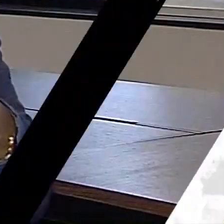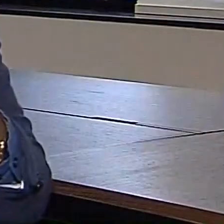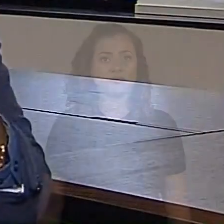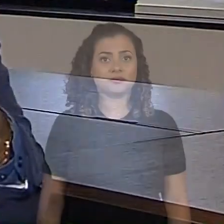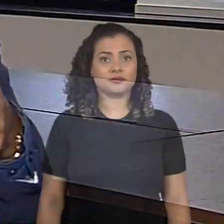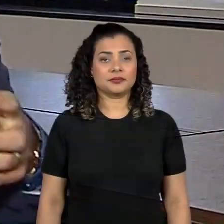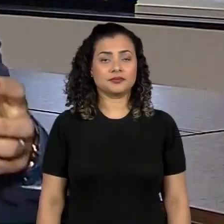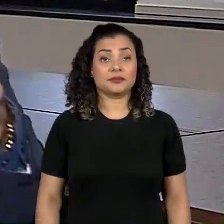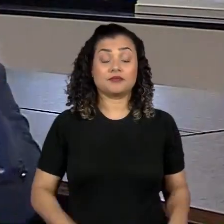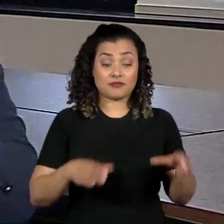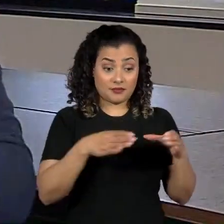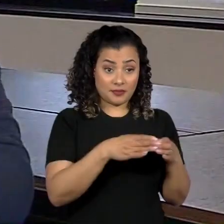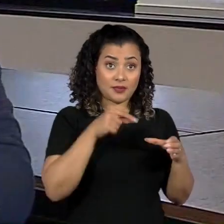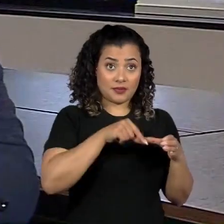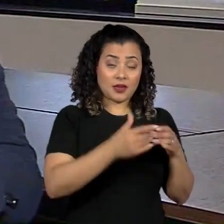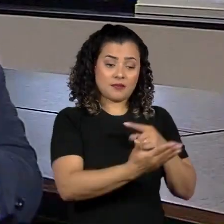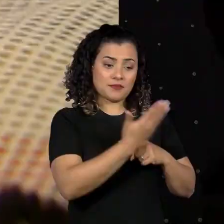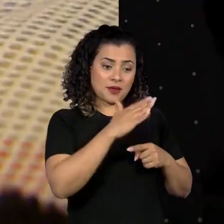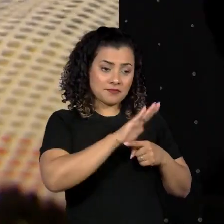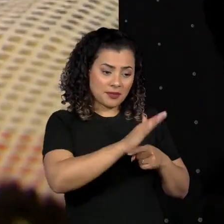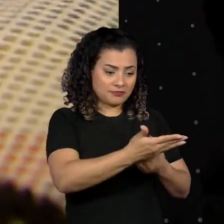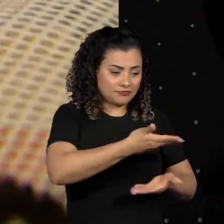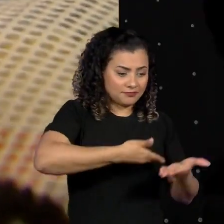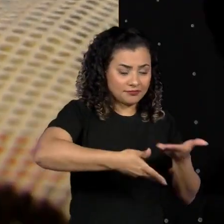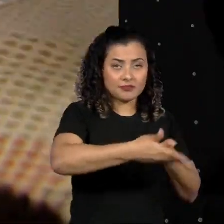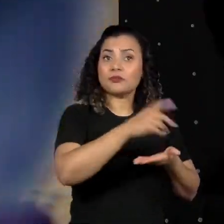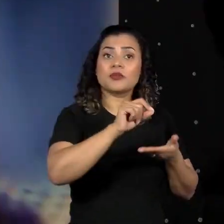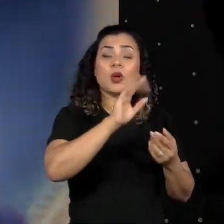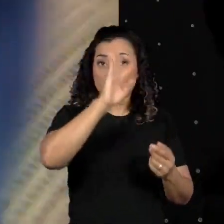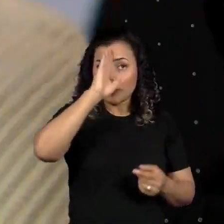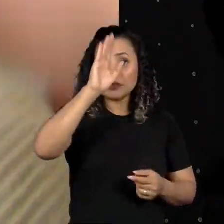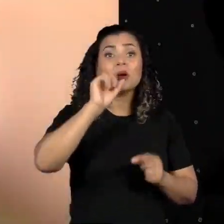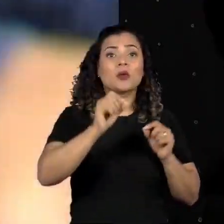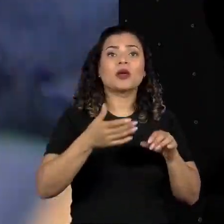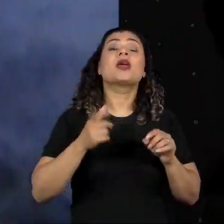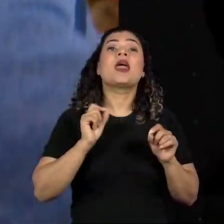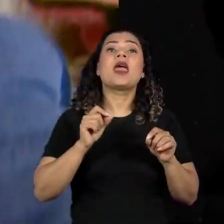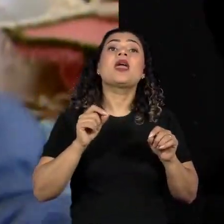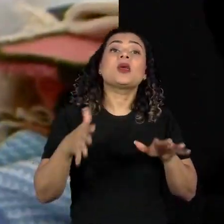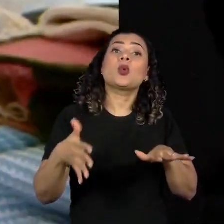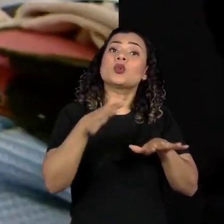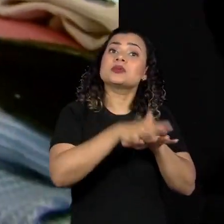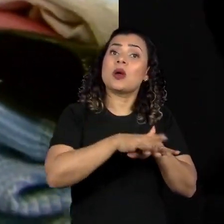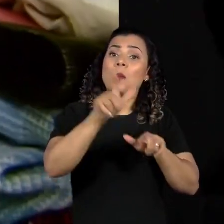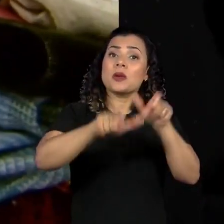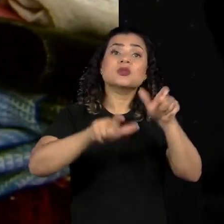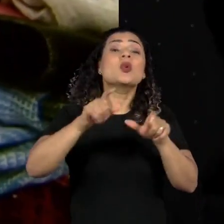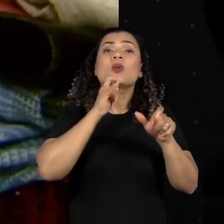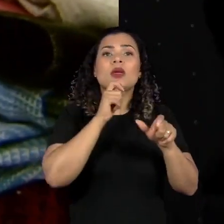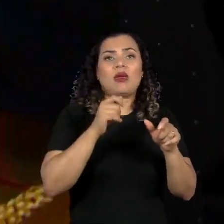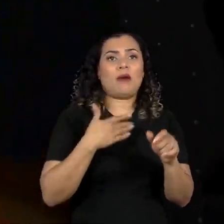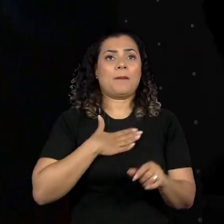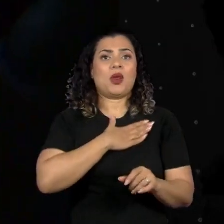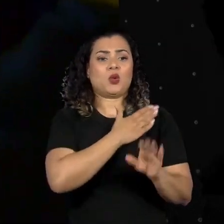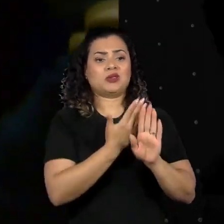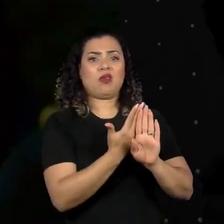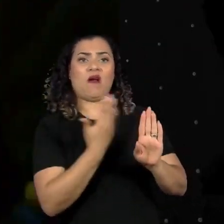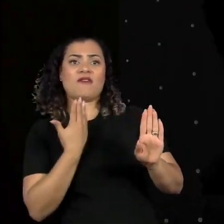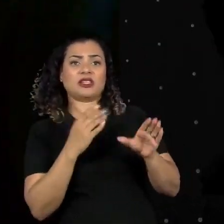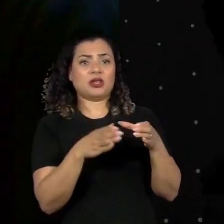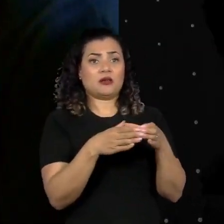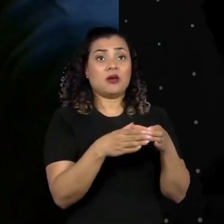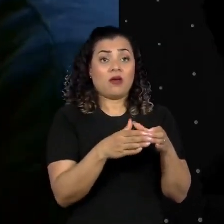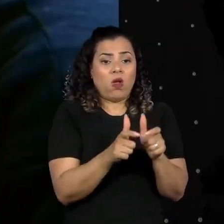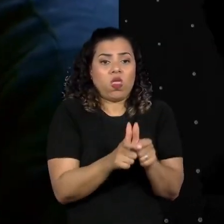As cooperativas, elas têm um papel primordial em favorecer a inclusão de pessoas que estão à margem da sociedade. Então, elas fazem